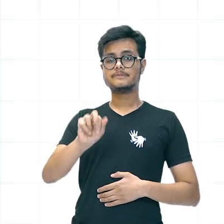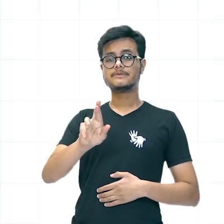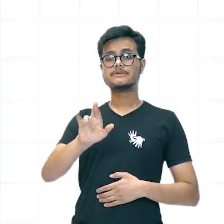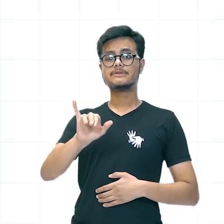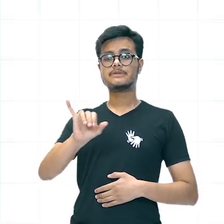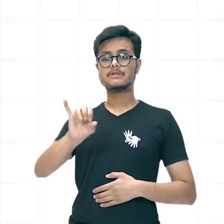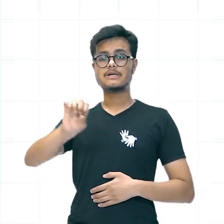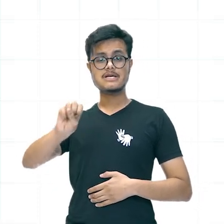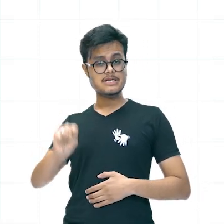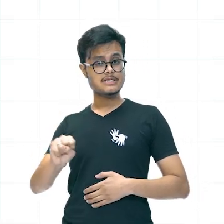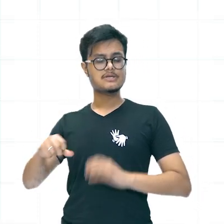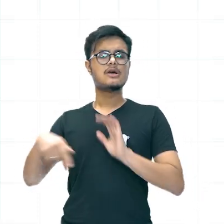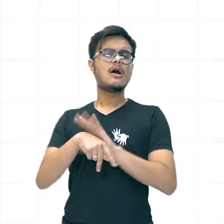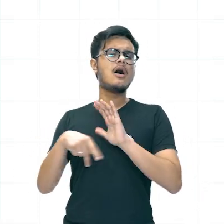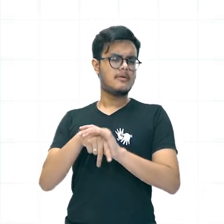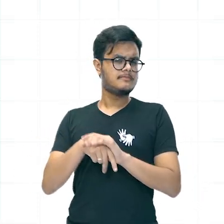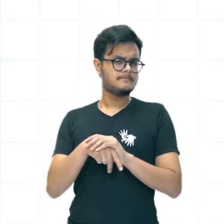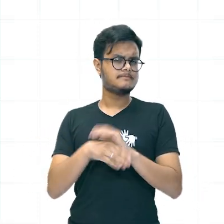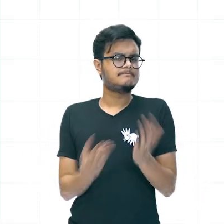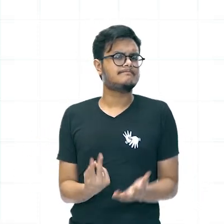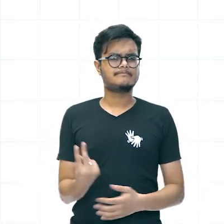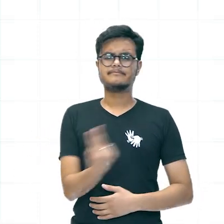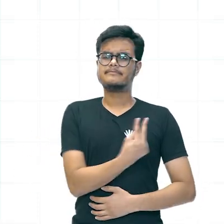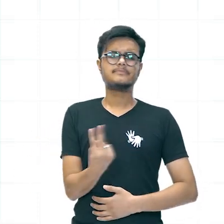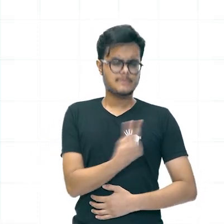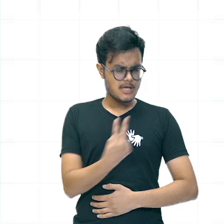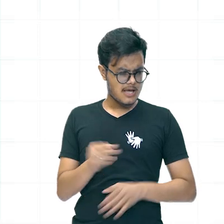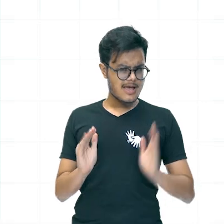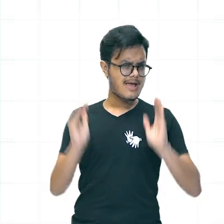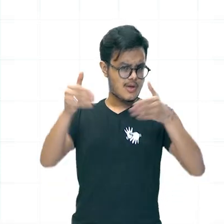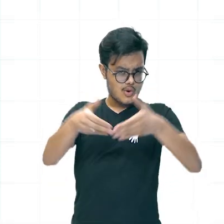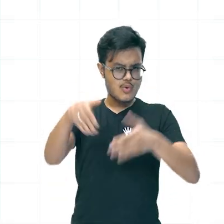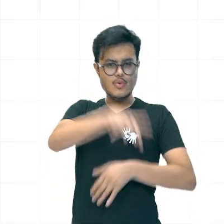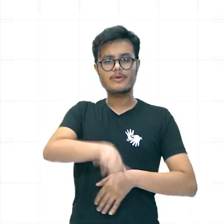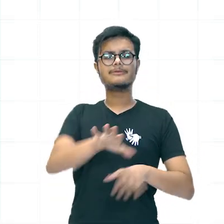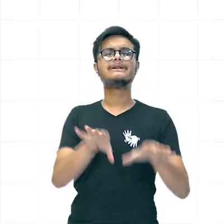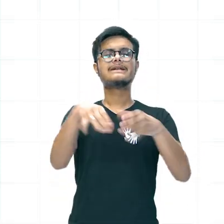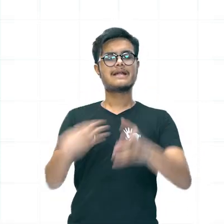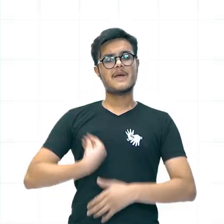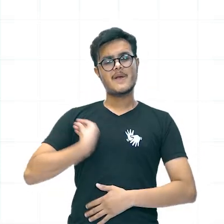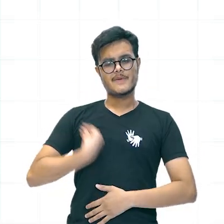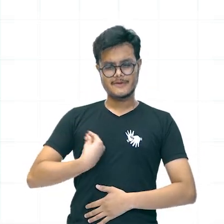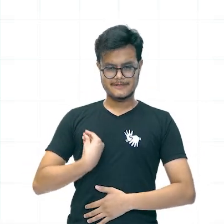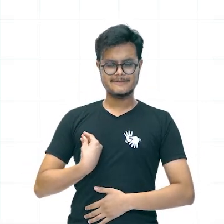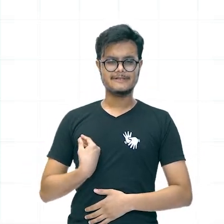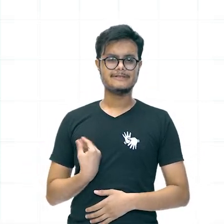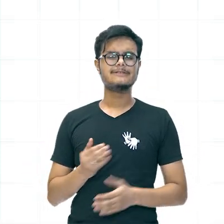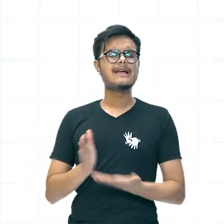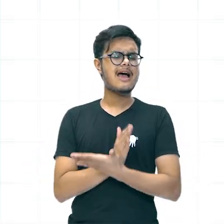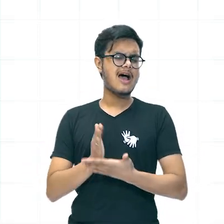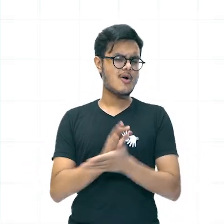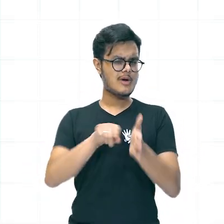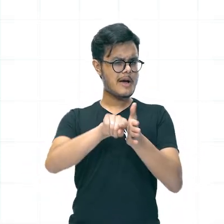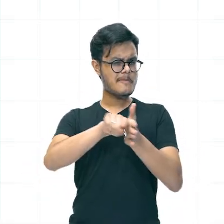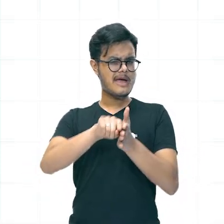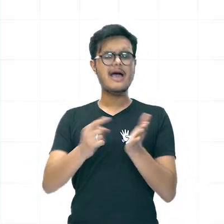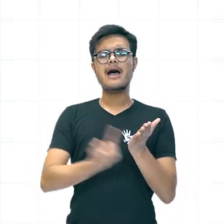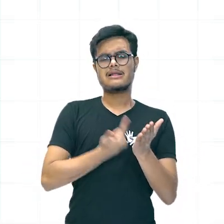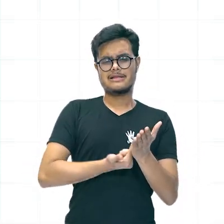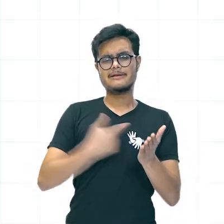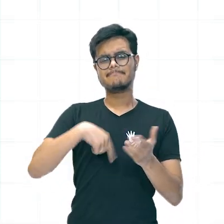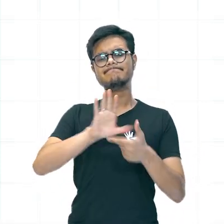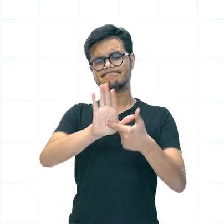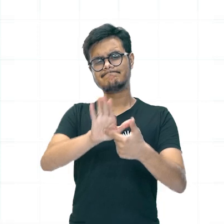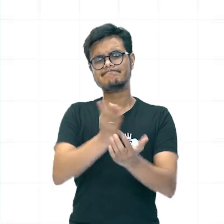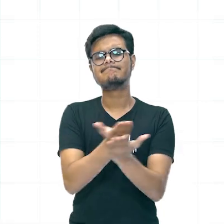o adjetivo ou ainda epíteto específico que alguns livros trazem também. Observe aí que